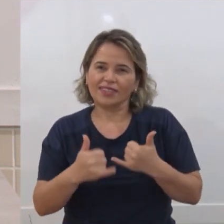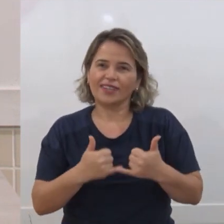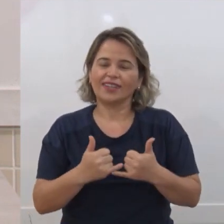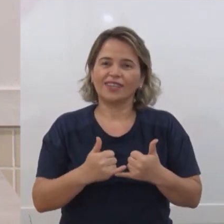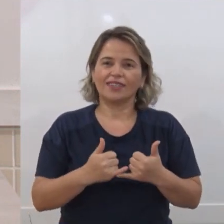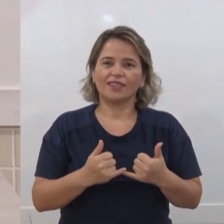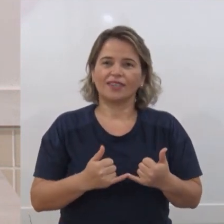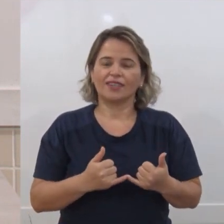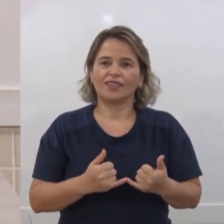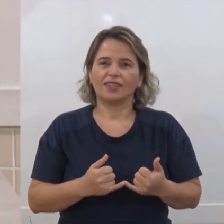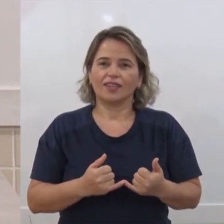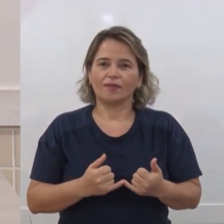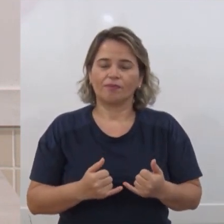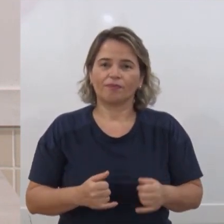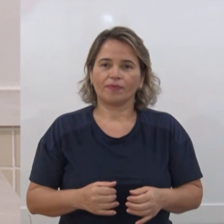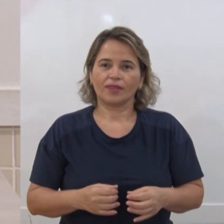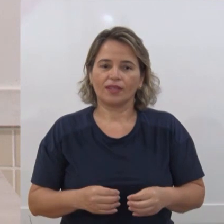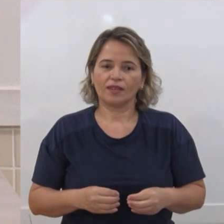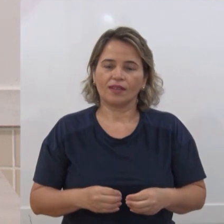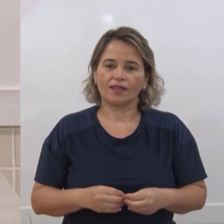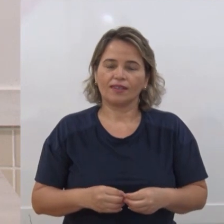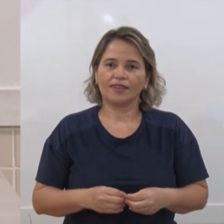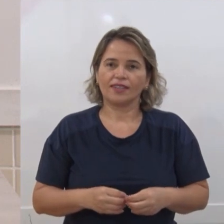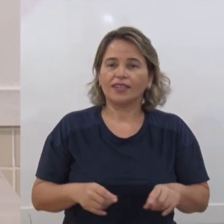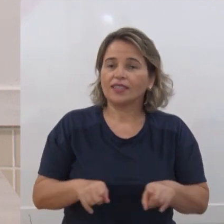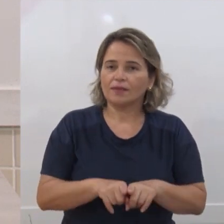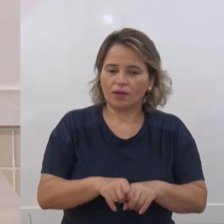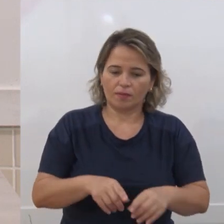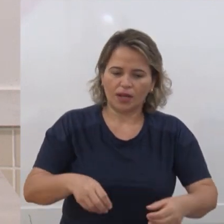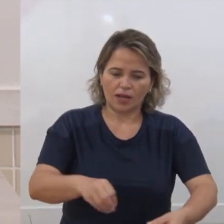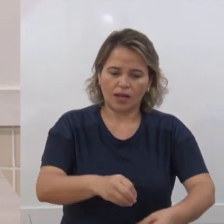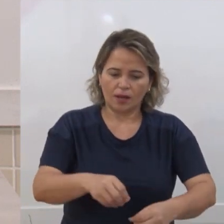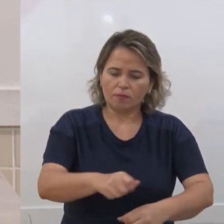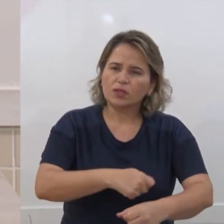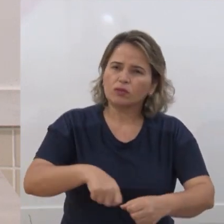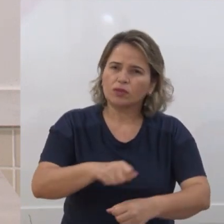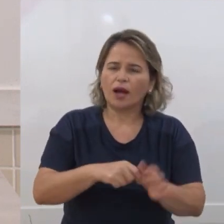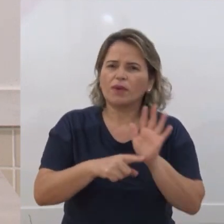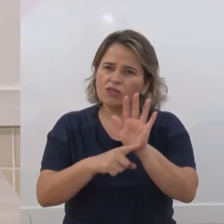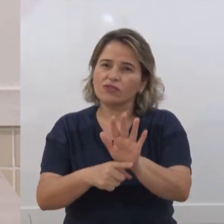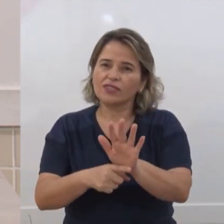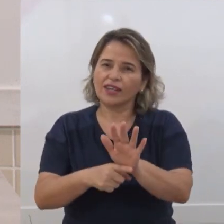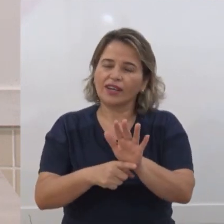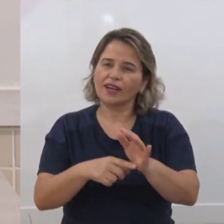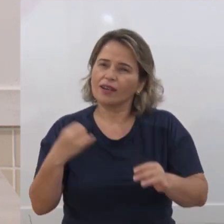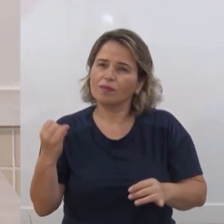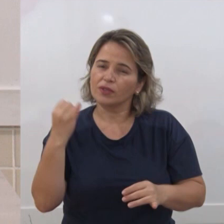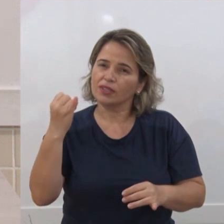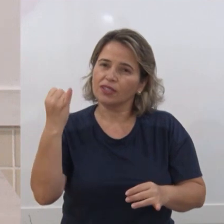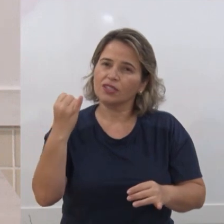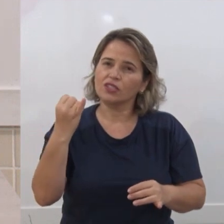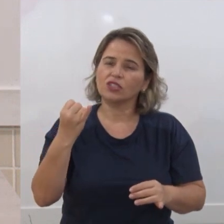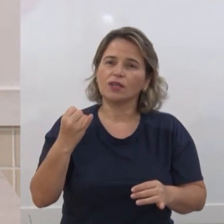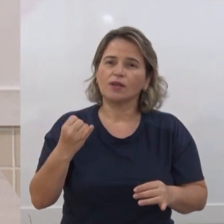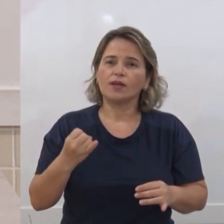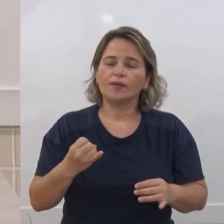estar mexendo, pode pôr o bebê para mexer a mistura do bolo. E é muito importante você ressaltar para ele